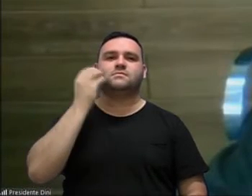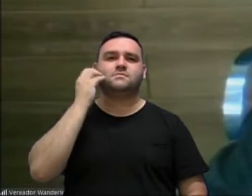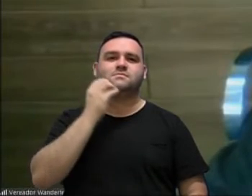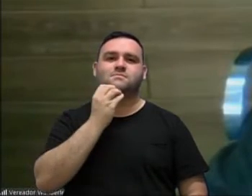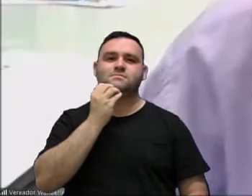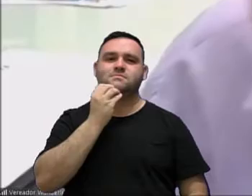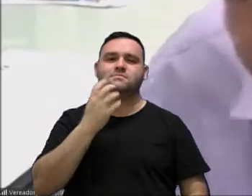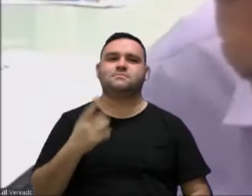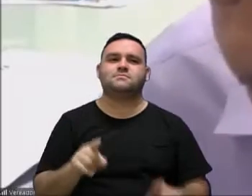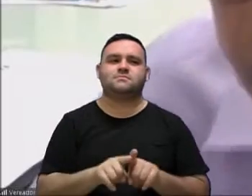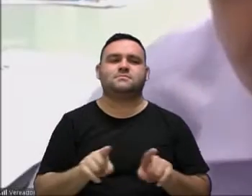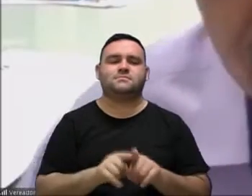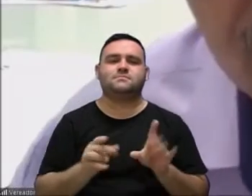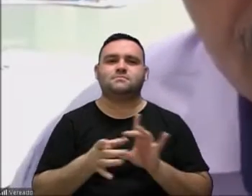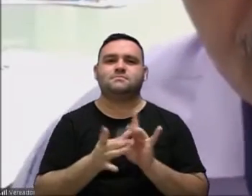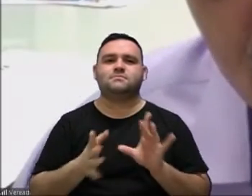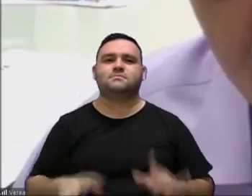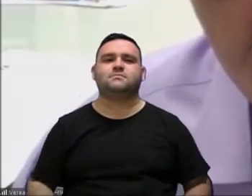Pois não.